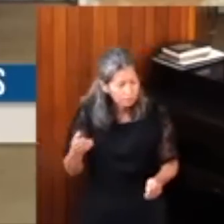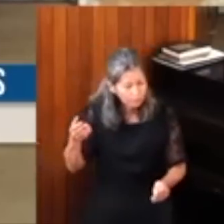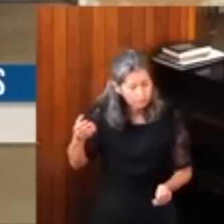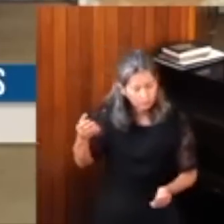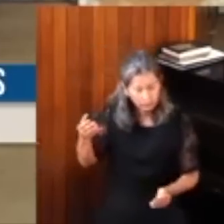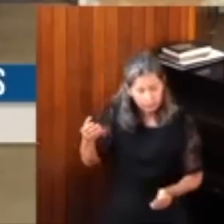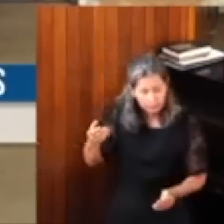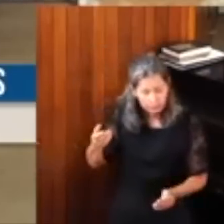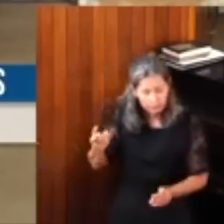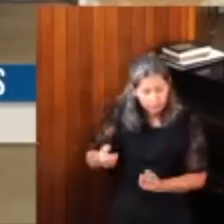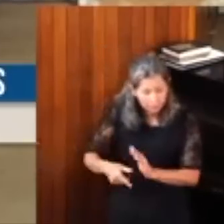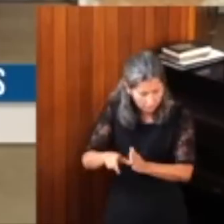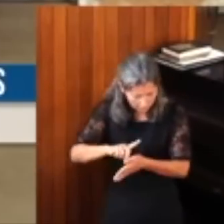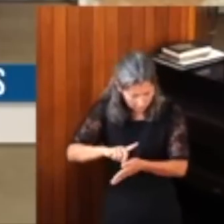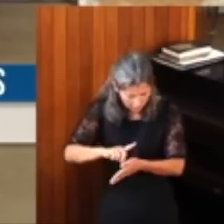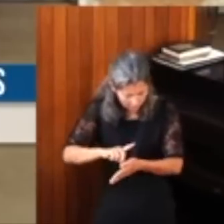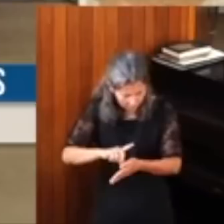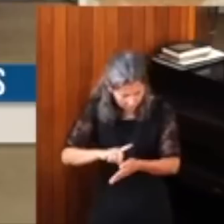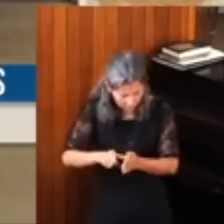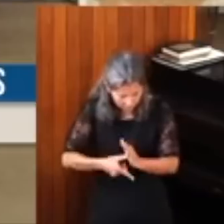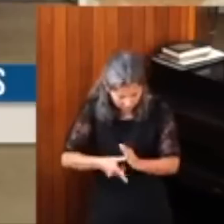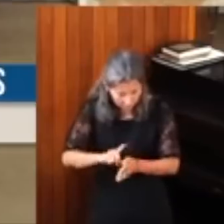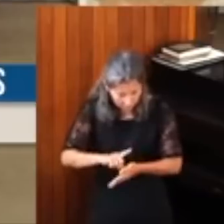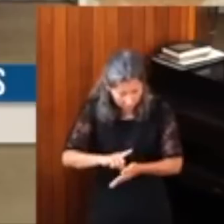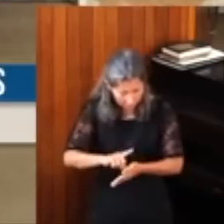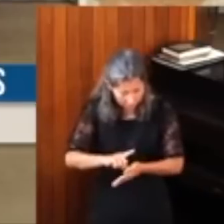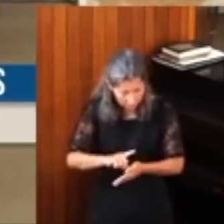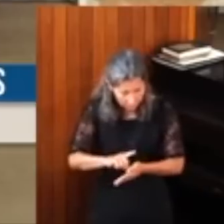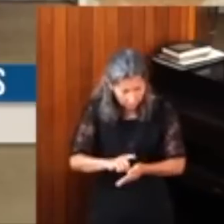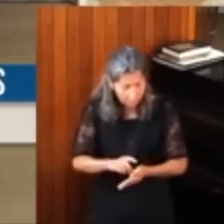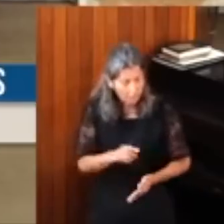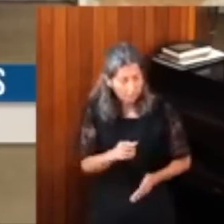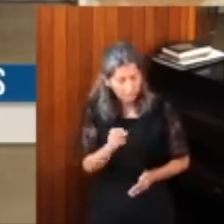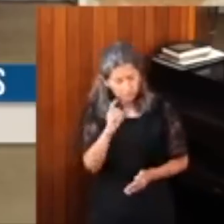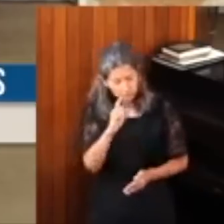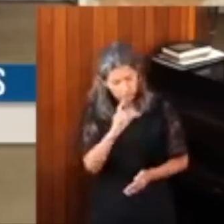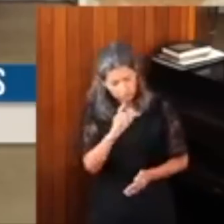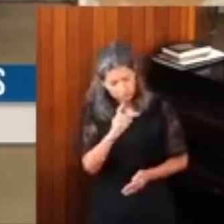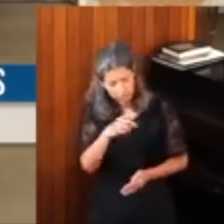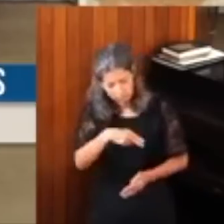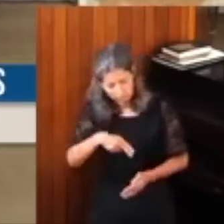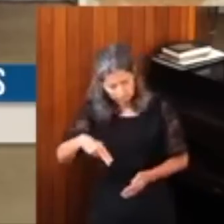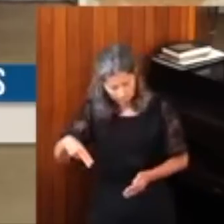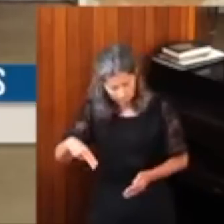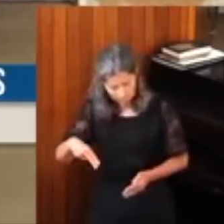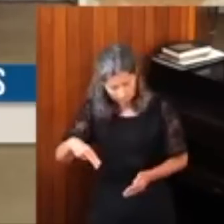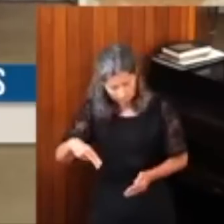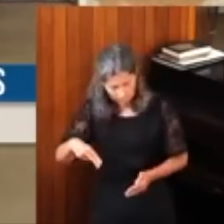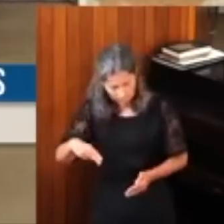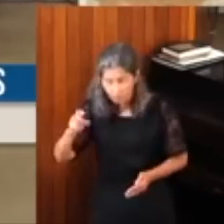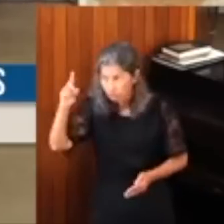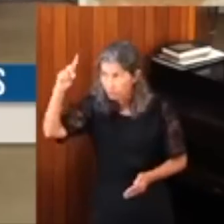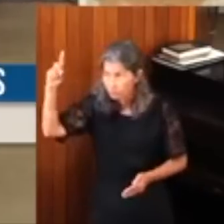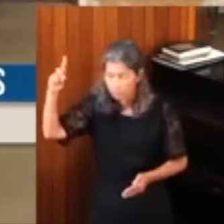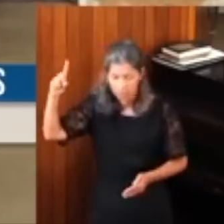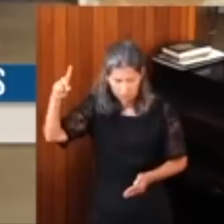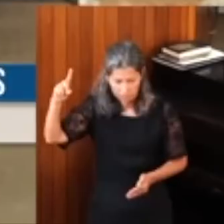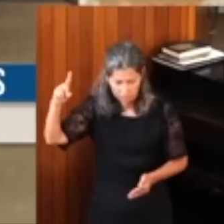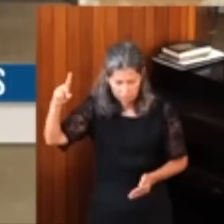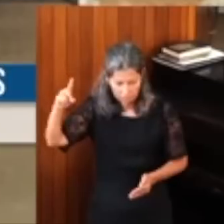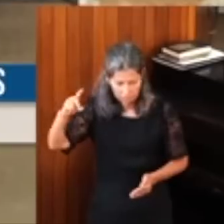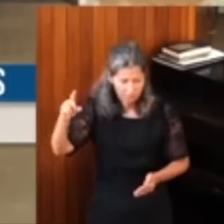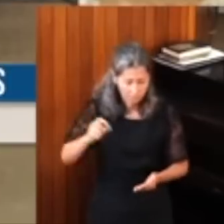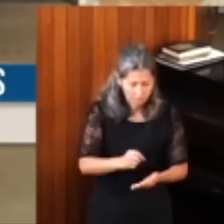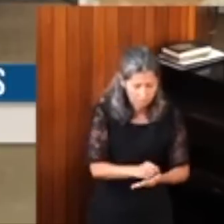fim, algumas pessoas, representadas por João, elas obedecem à voz, à ordem que foi